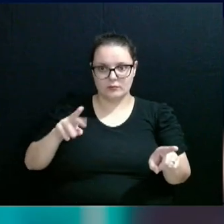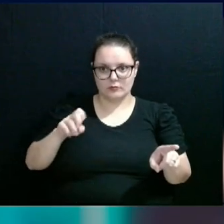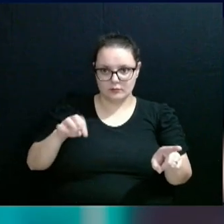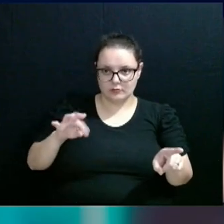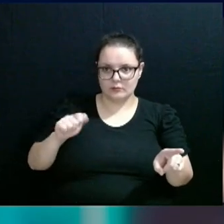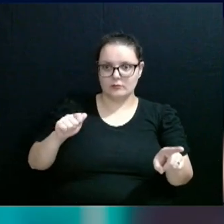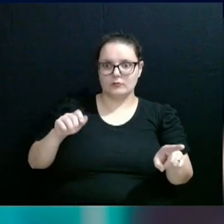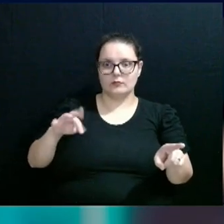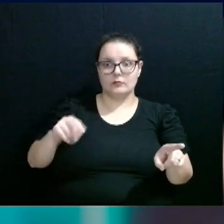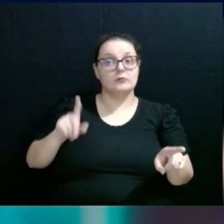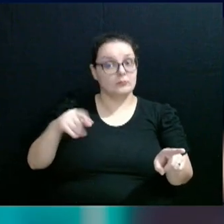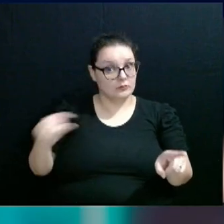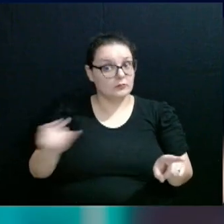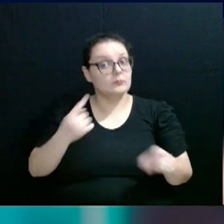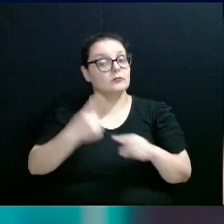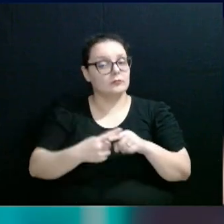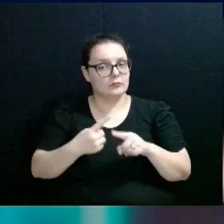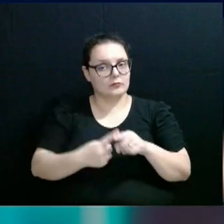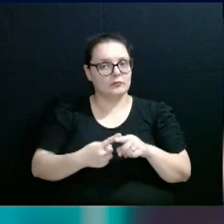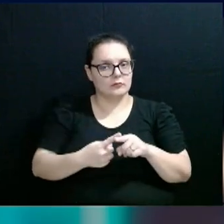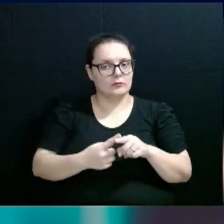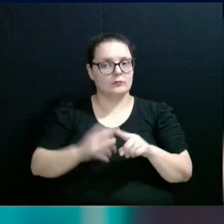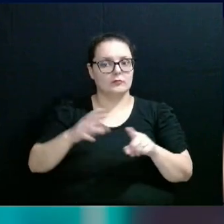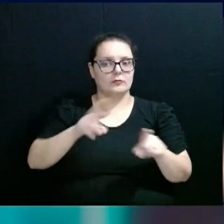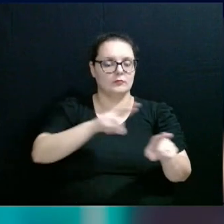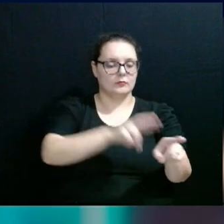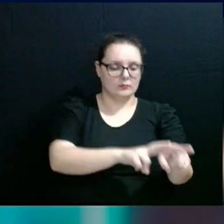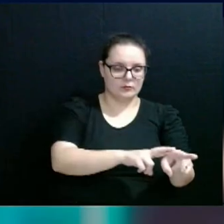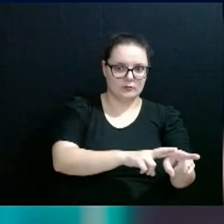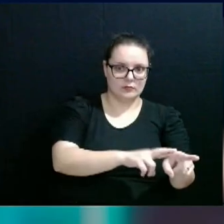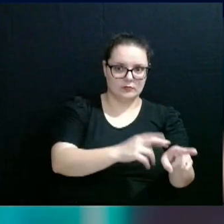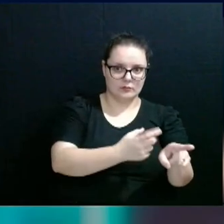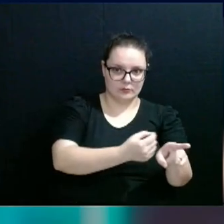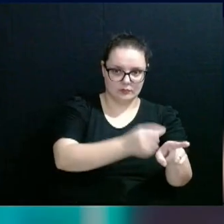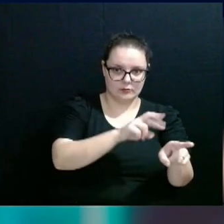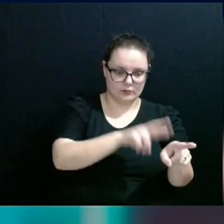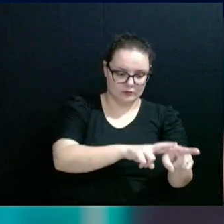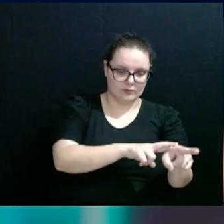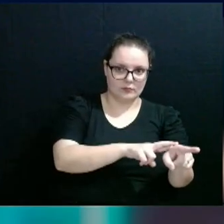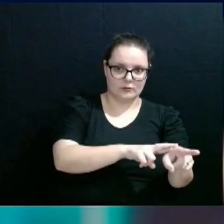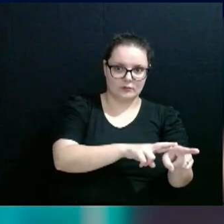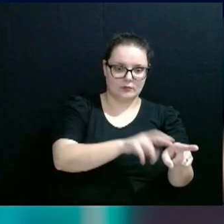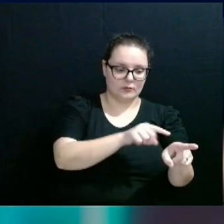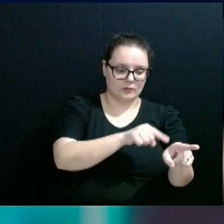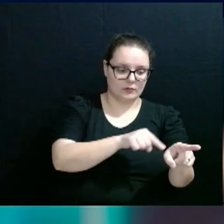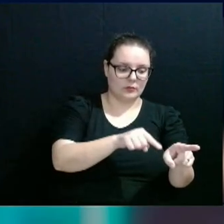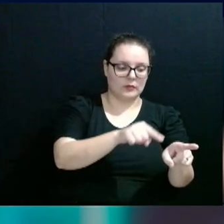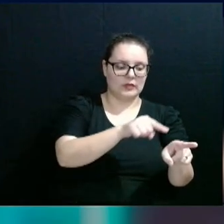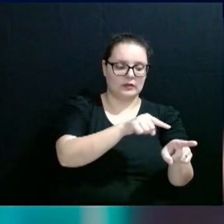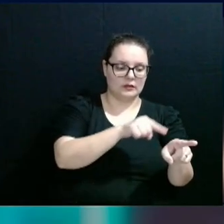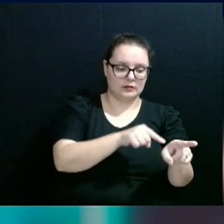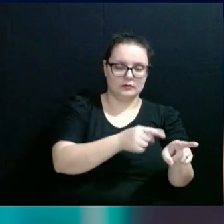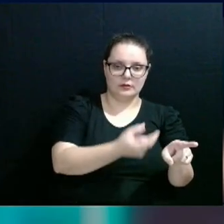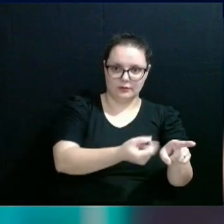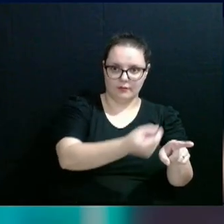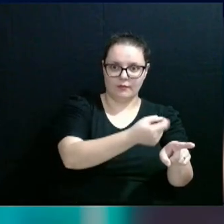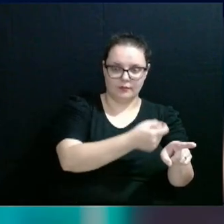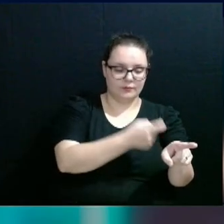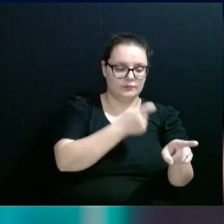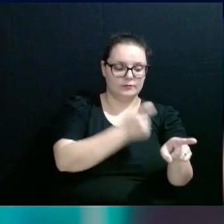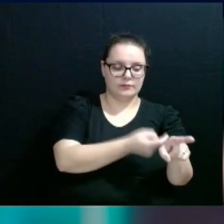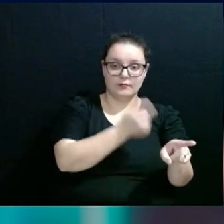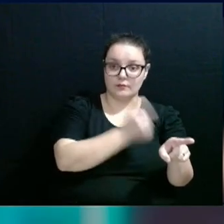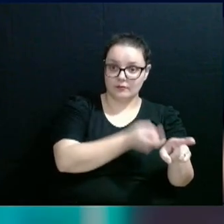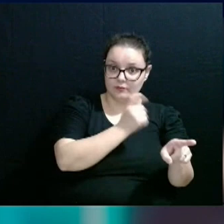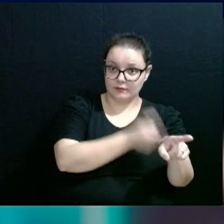quê? Quando começa a aparecer o câncer na próstata, a próstata, aquela região do cancerígena, ela começa a endurecer. Então,